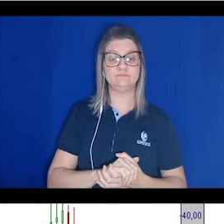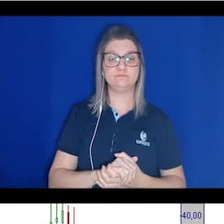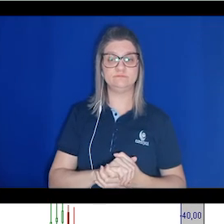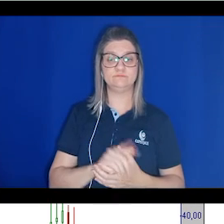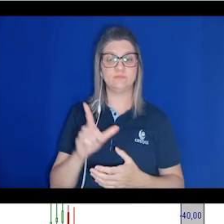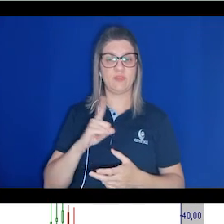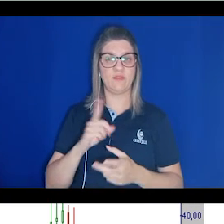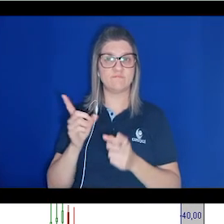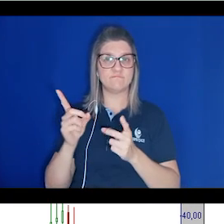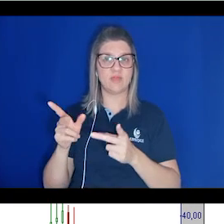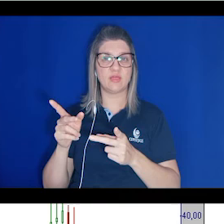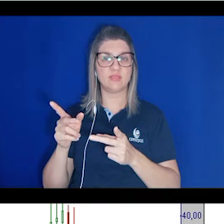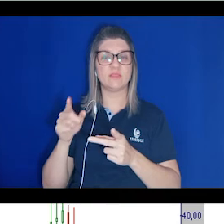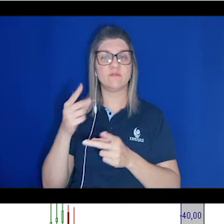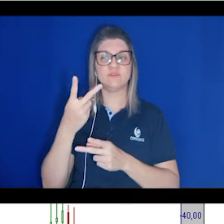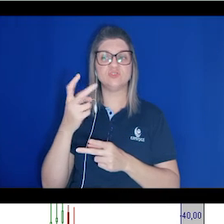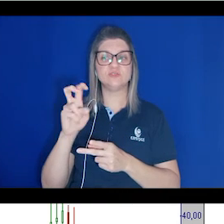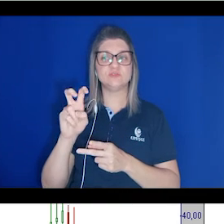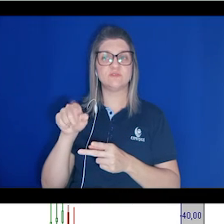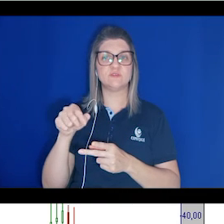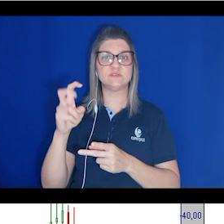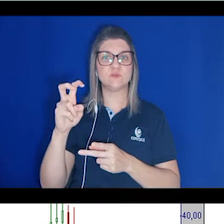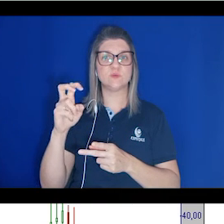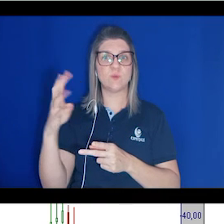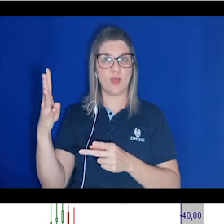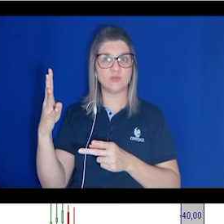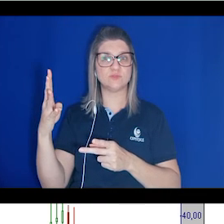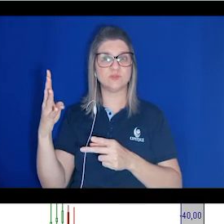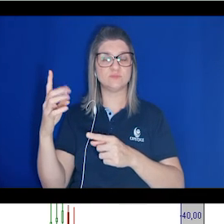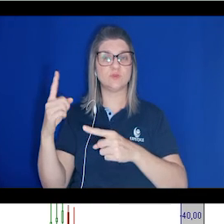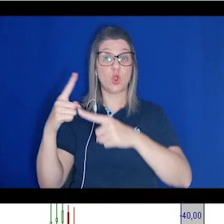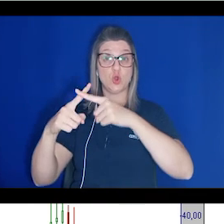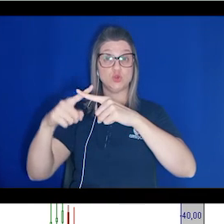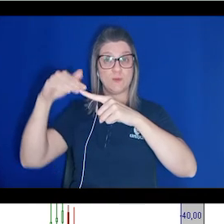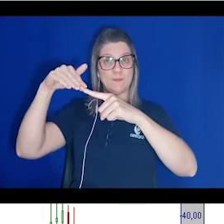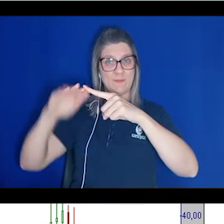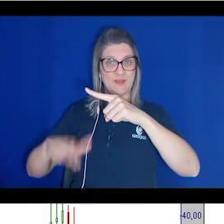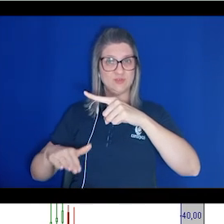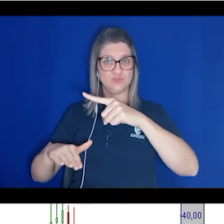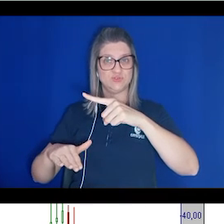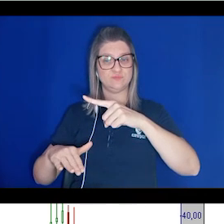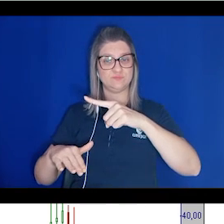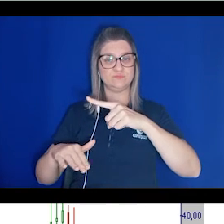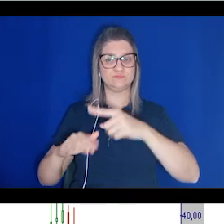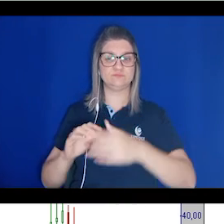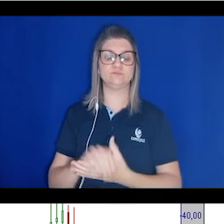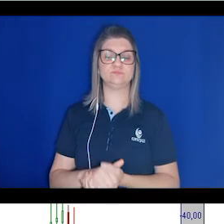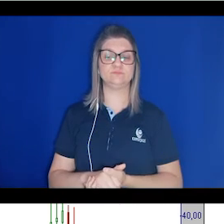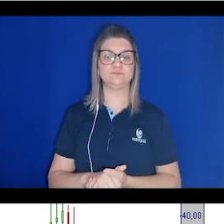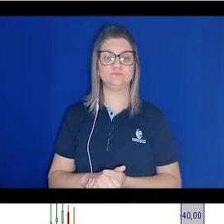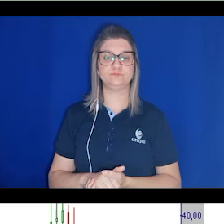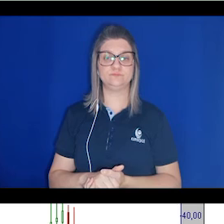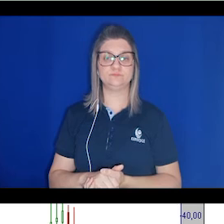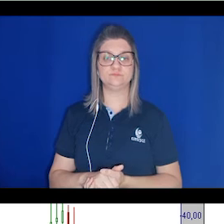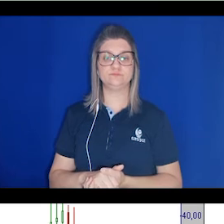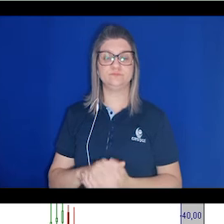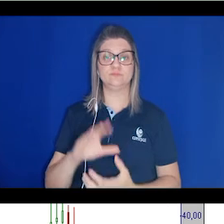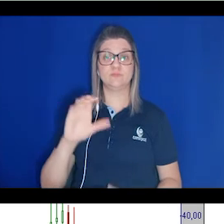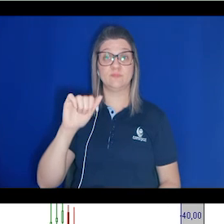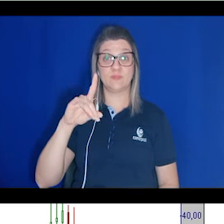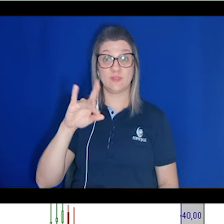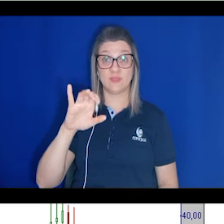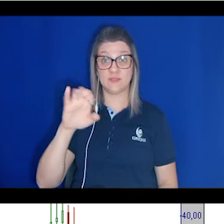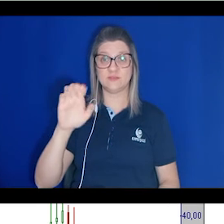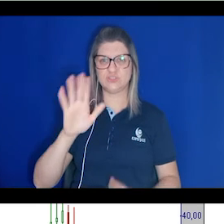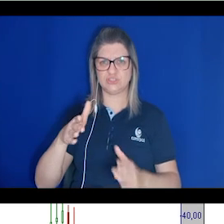venda em 25,54. Percebam que antes praticamente quase me indica a venda, mas não dá a venda. Os candles chegaram a cruzar a média